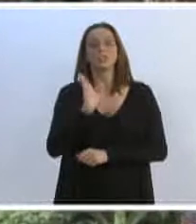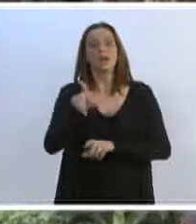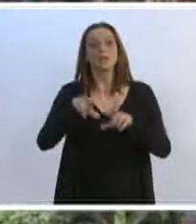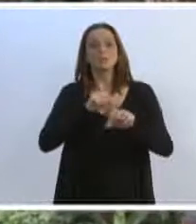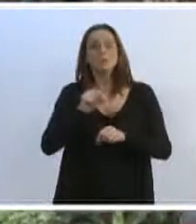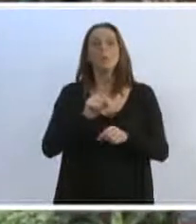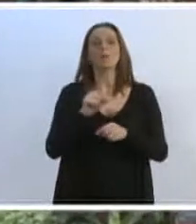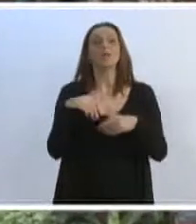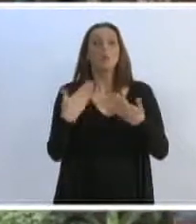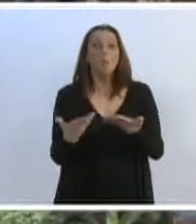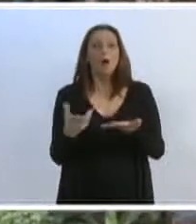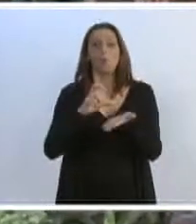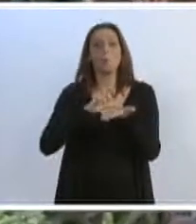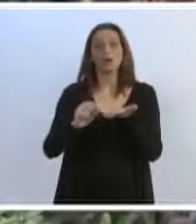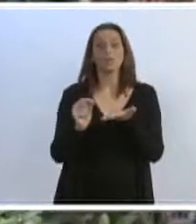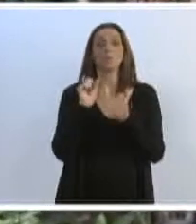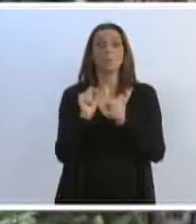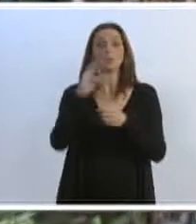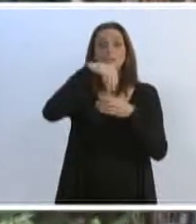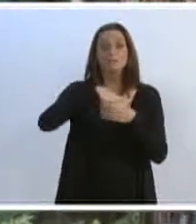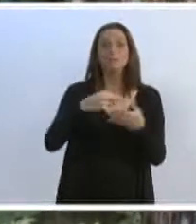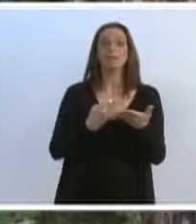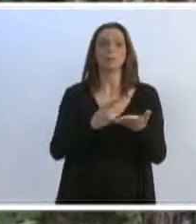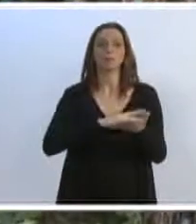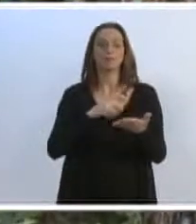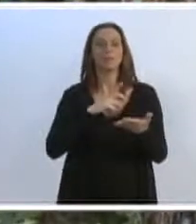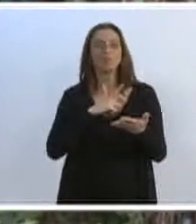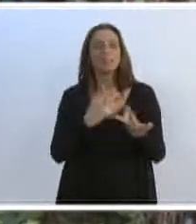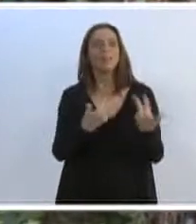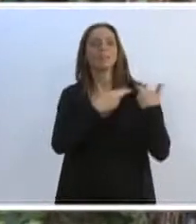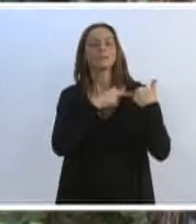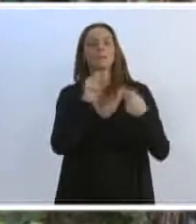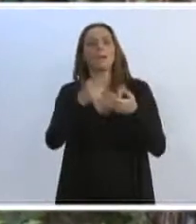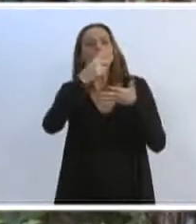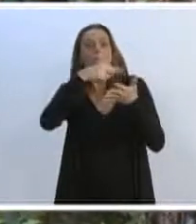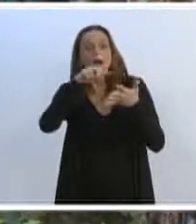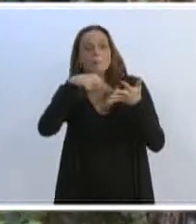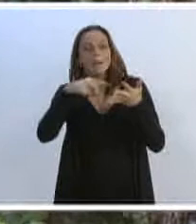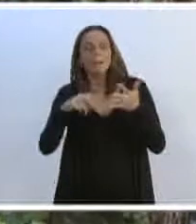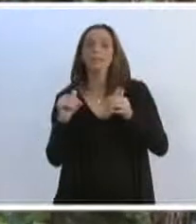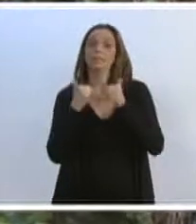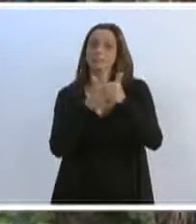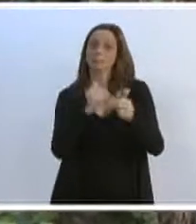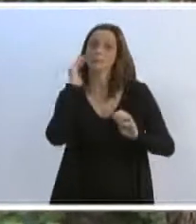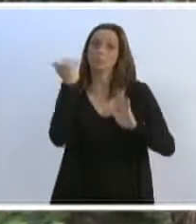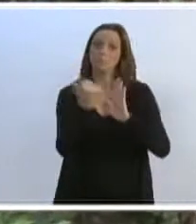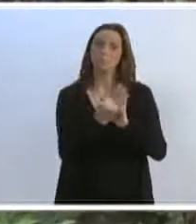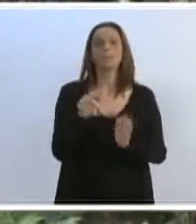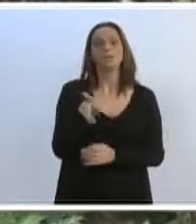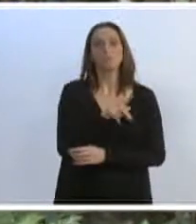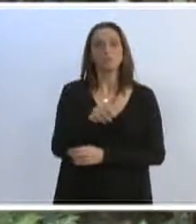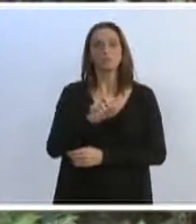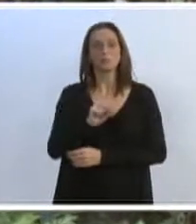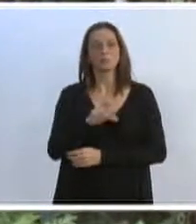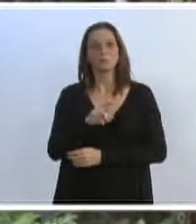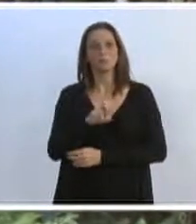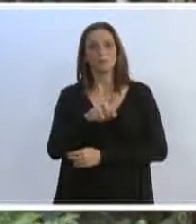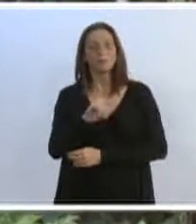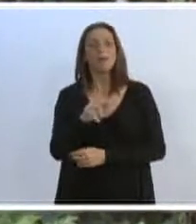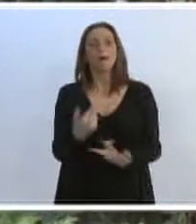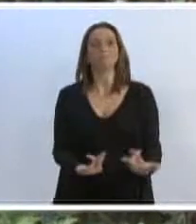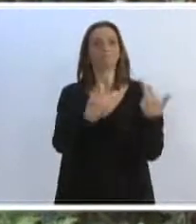Itajaí. A revista Blumenau em Cadernos, nos seus 60 anos, é importante ser comemorado, importante ser lembrado. E fundamental lembrar